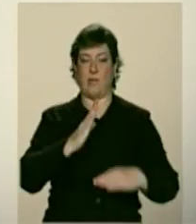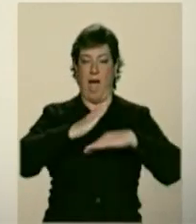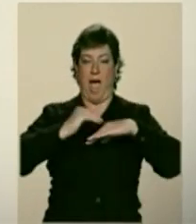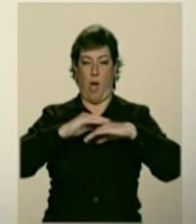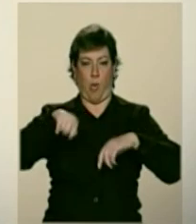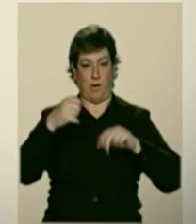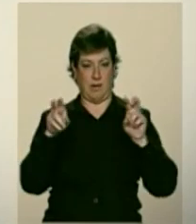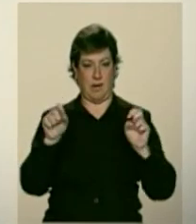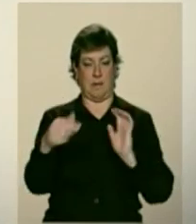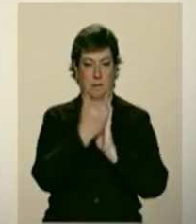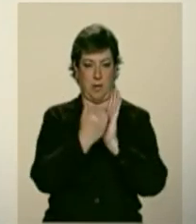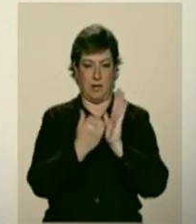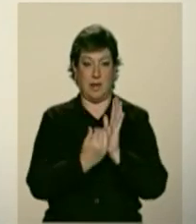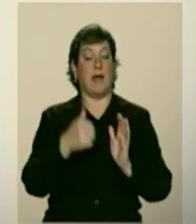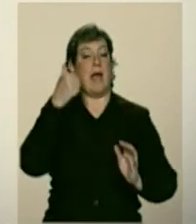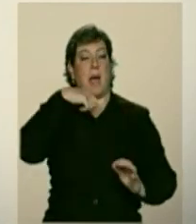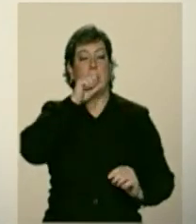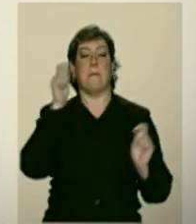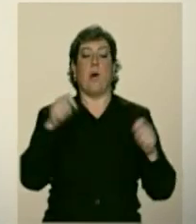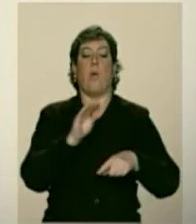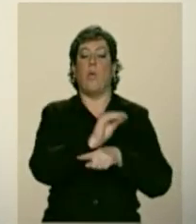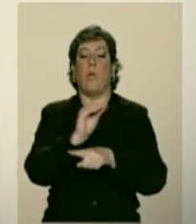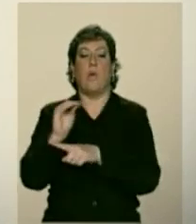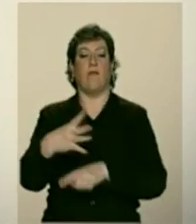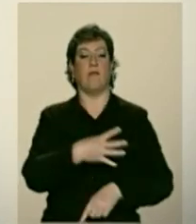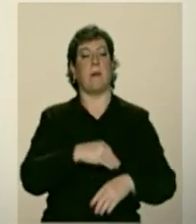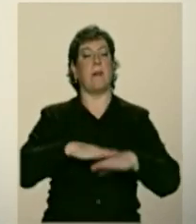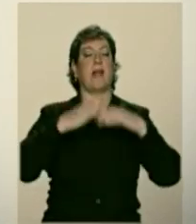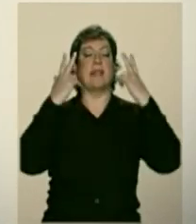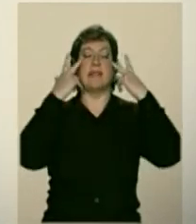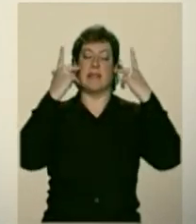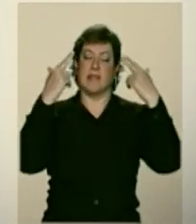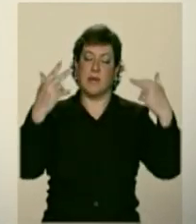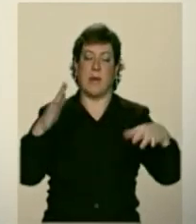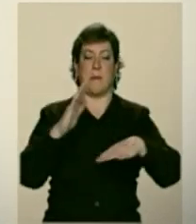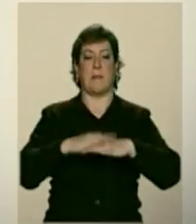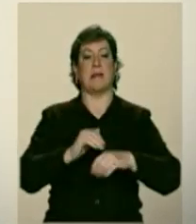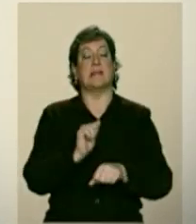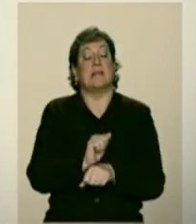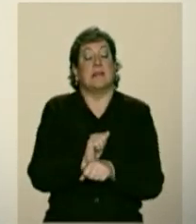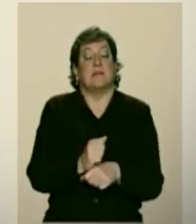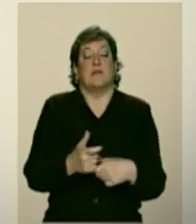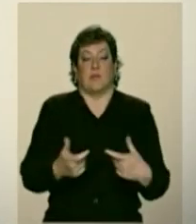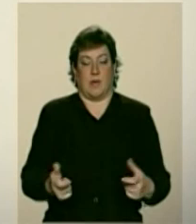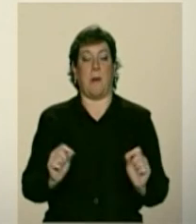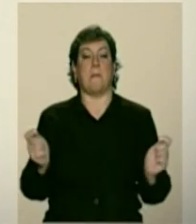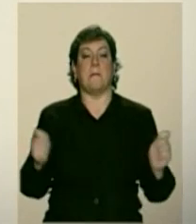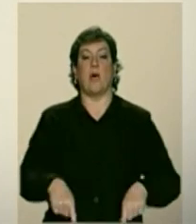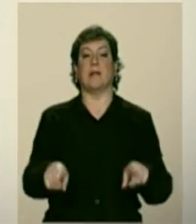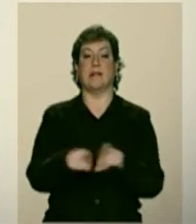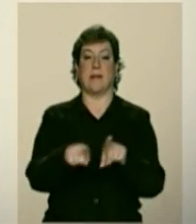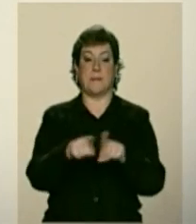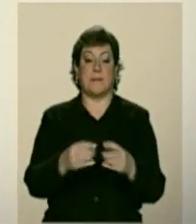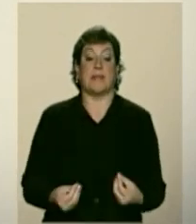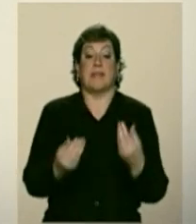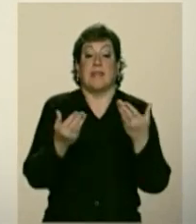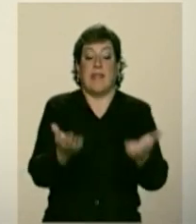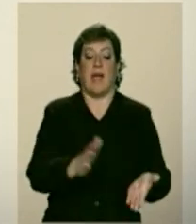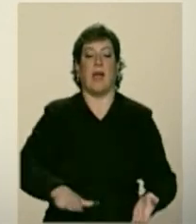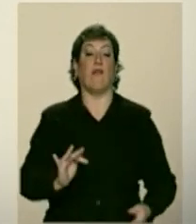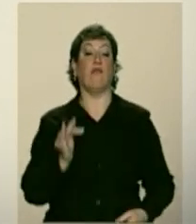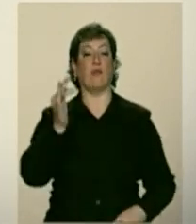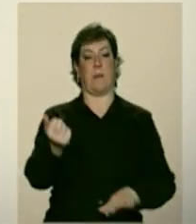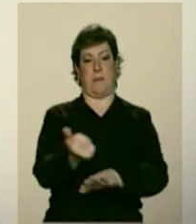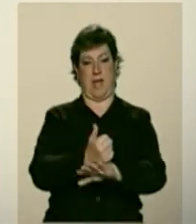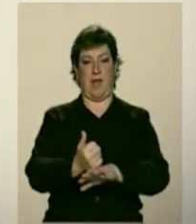vão poder criar seus filhos com mais tranquilidade e com mais esperança. Vão poder, Luciano, dar a eles um futuro